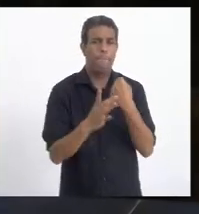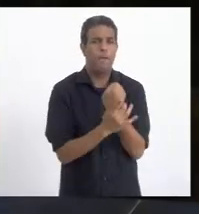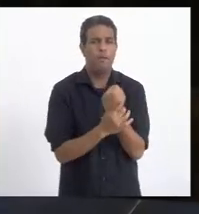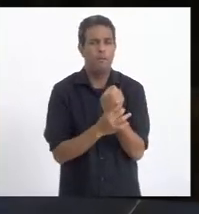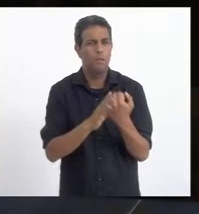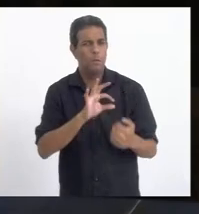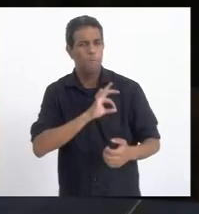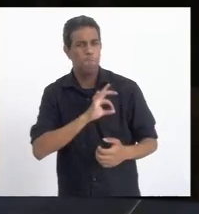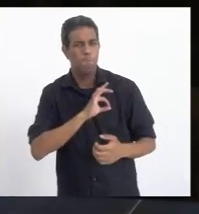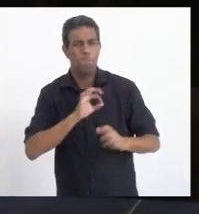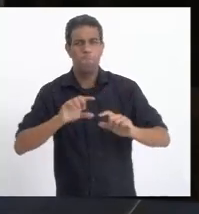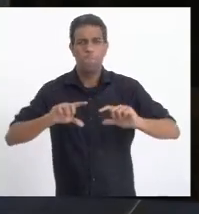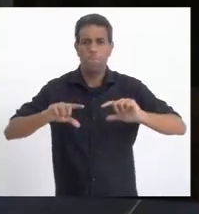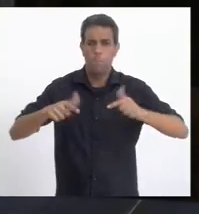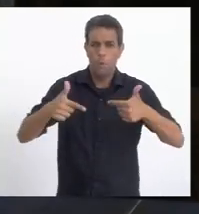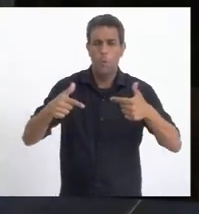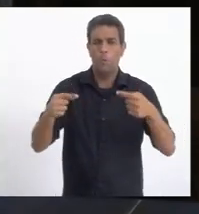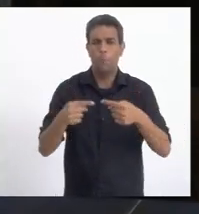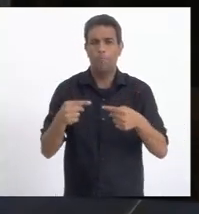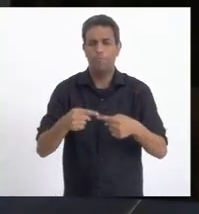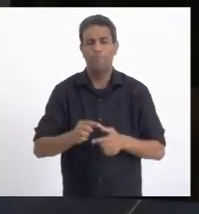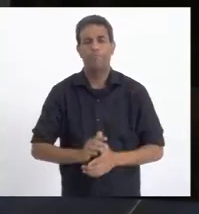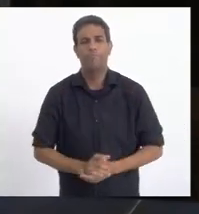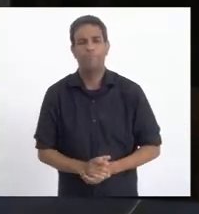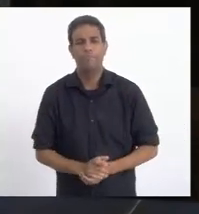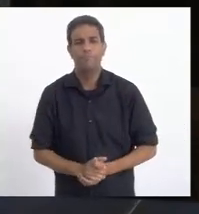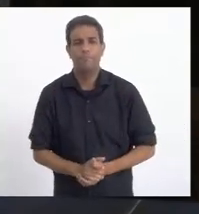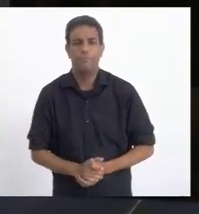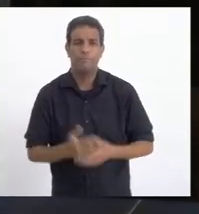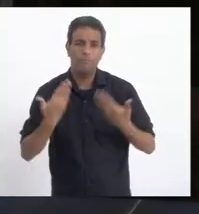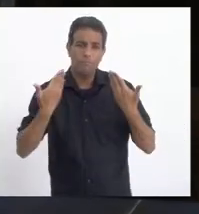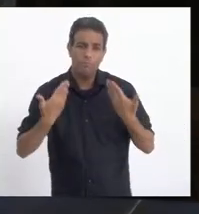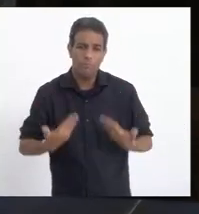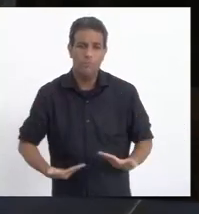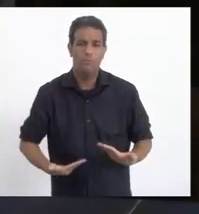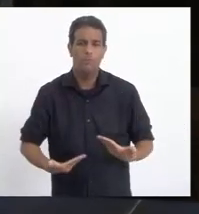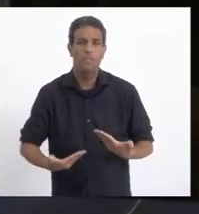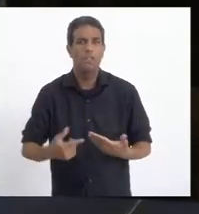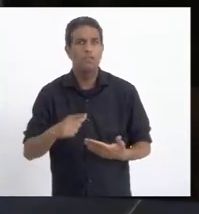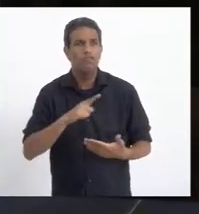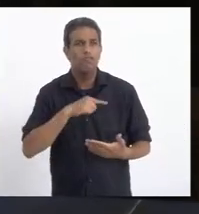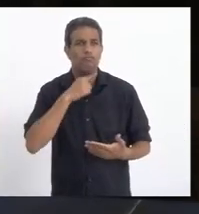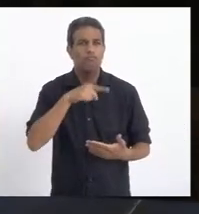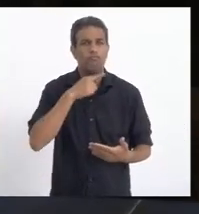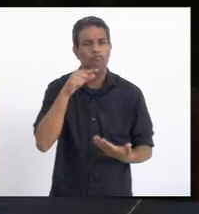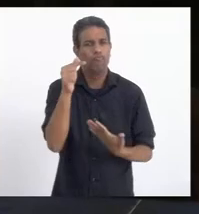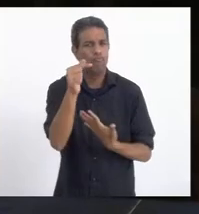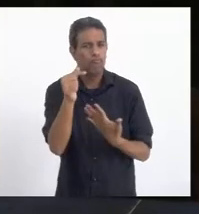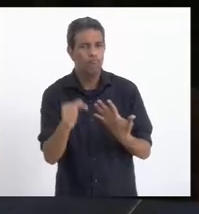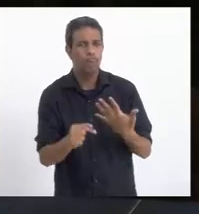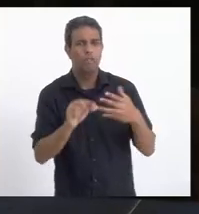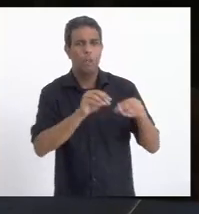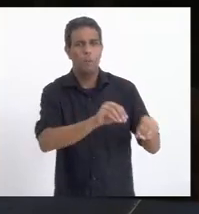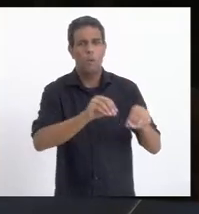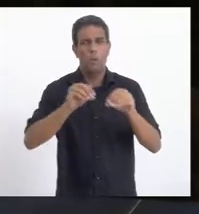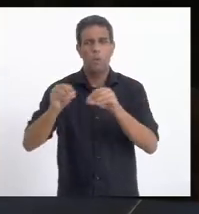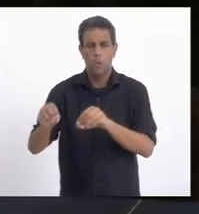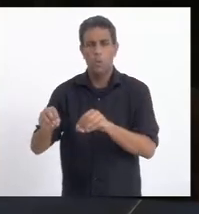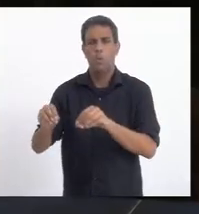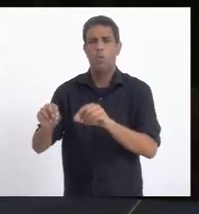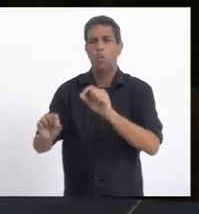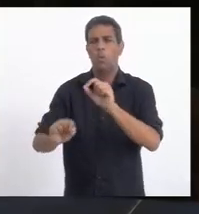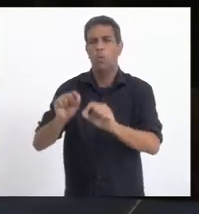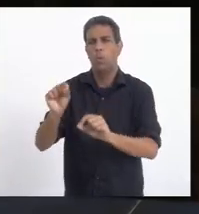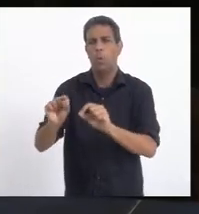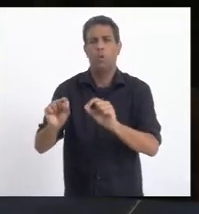os policiais que estão na ativa eu eu particularmente também tinha essa dúvida com relação a essa migração da